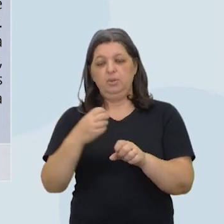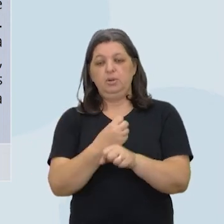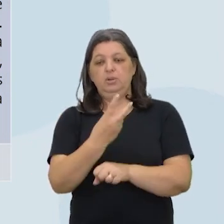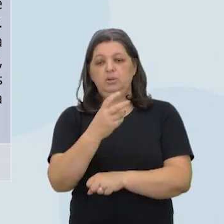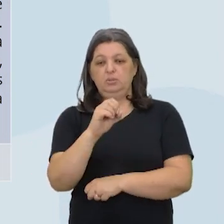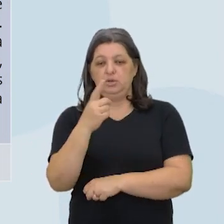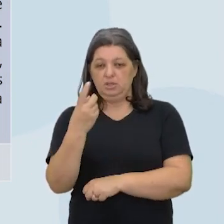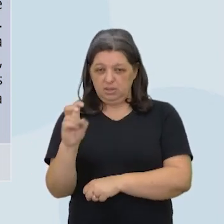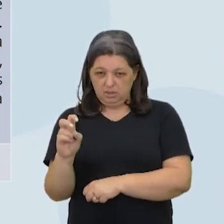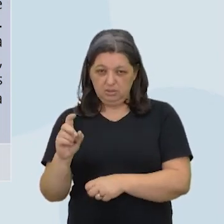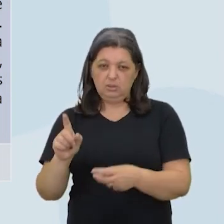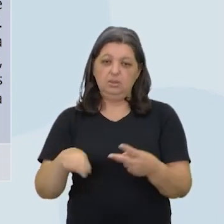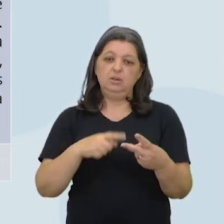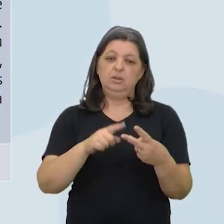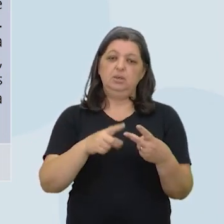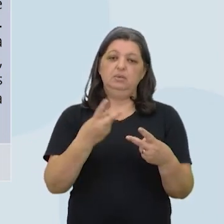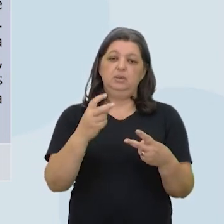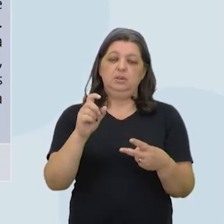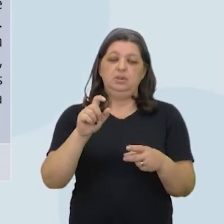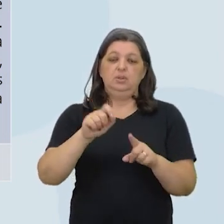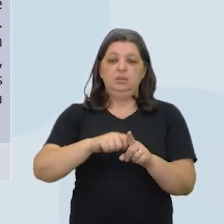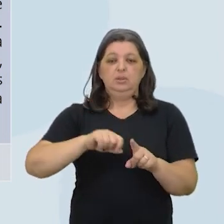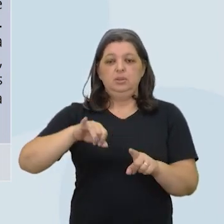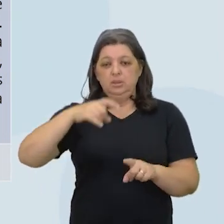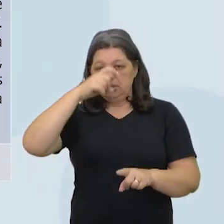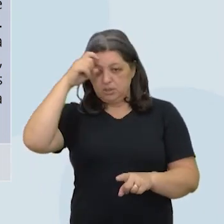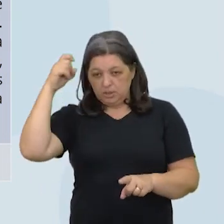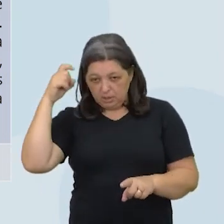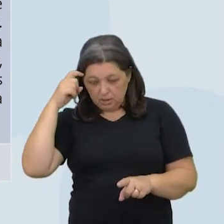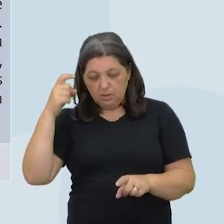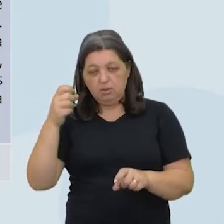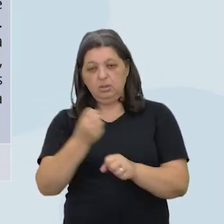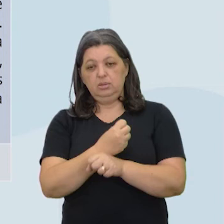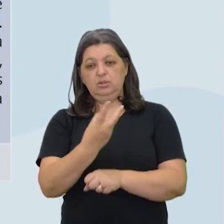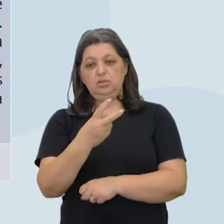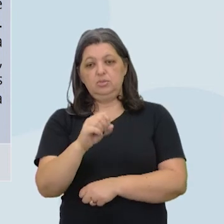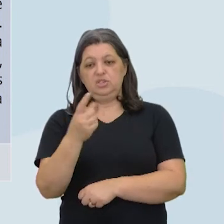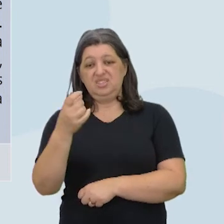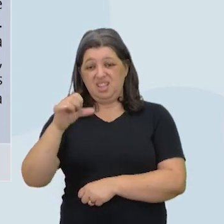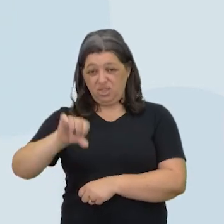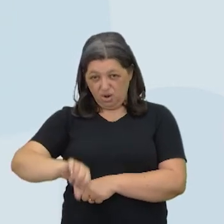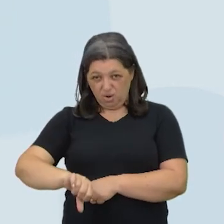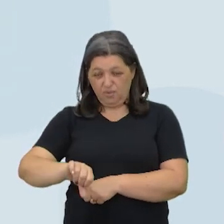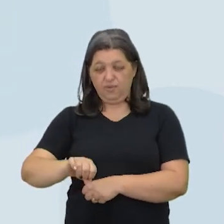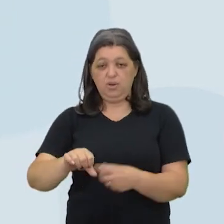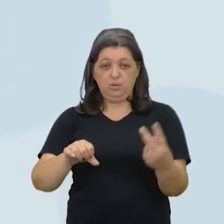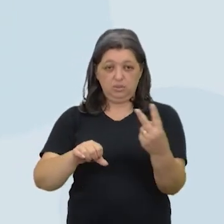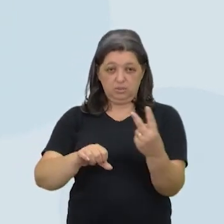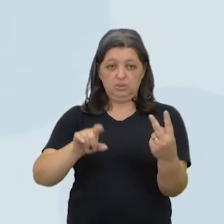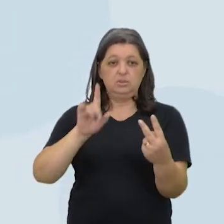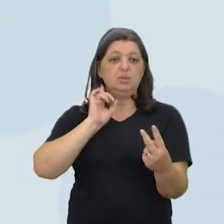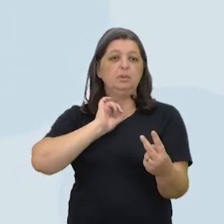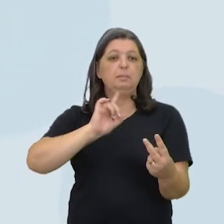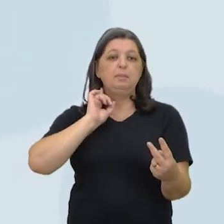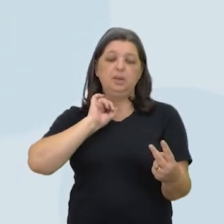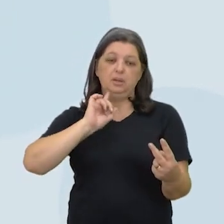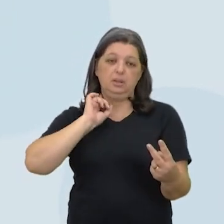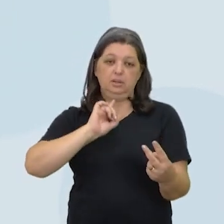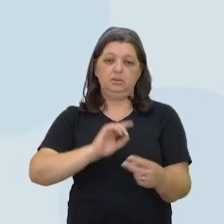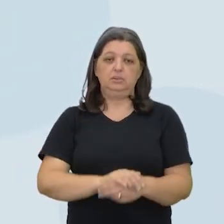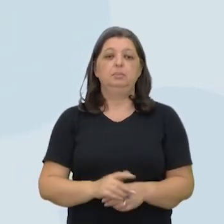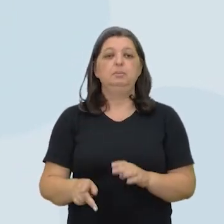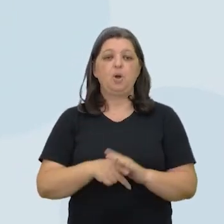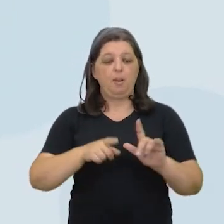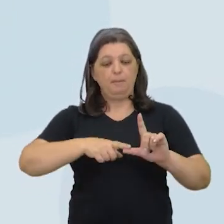25 de janeiro de 2019, um em Mariana, outro em Brumadinho. O corpo do texto vai contar com o quê? Com isto.